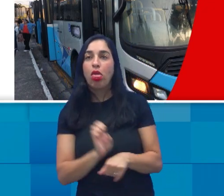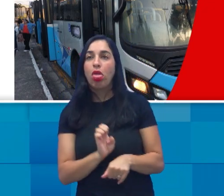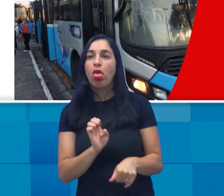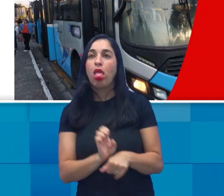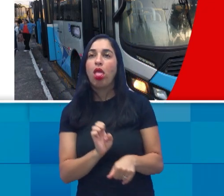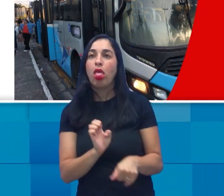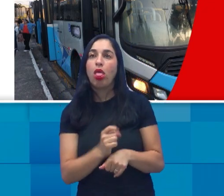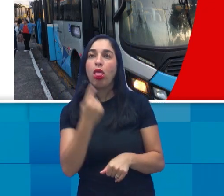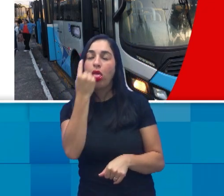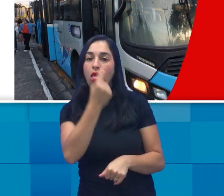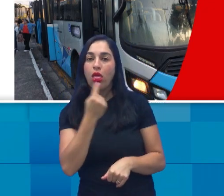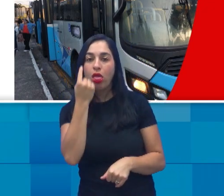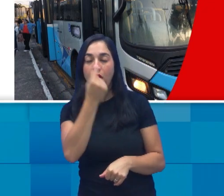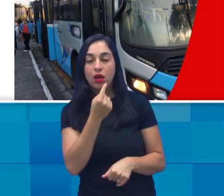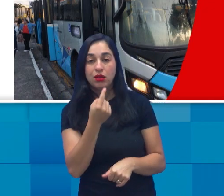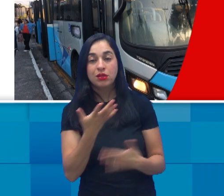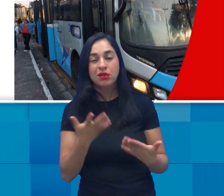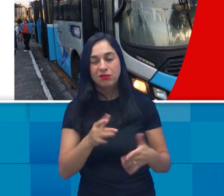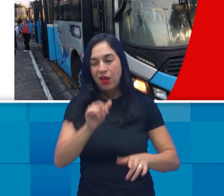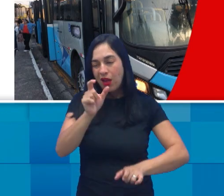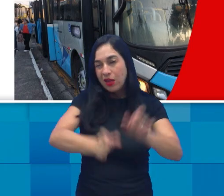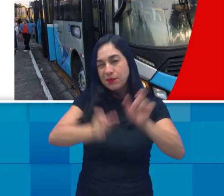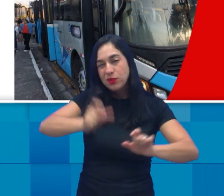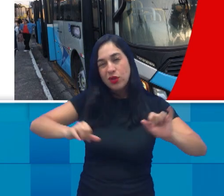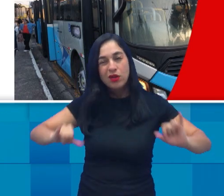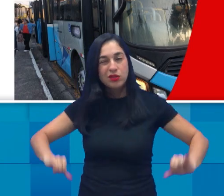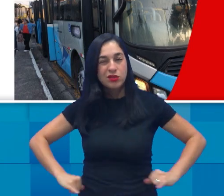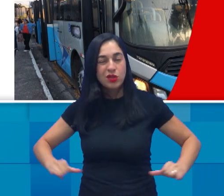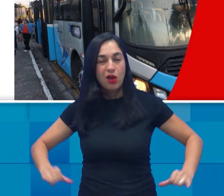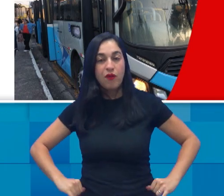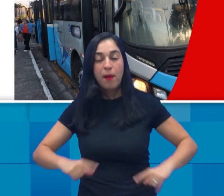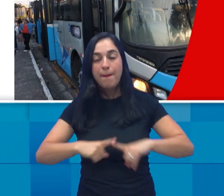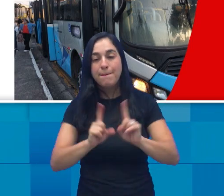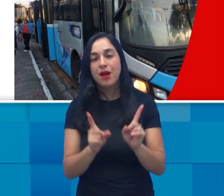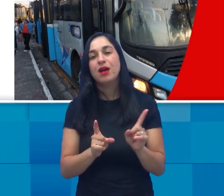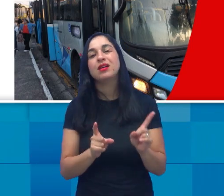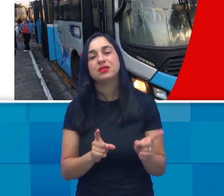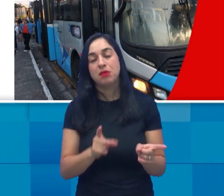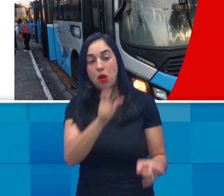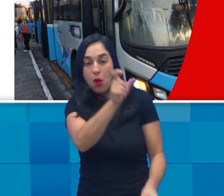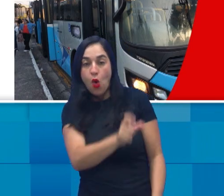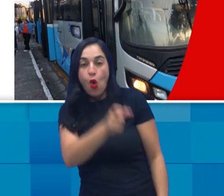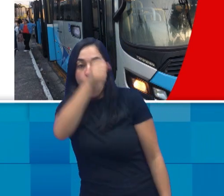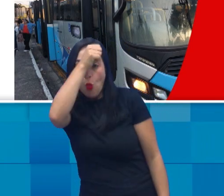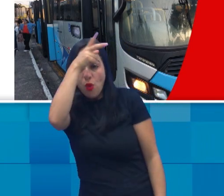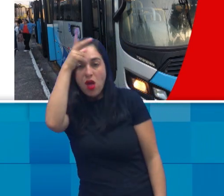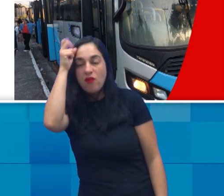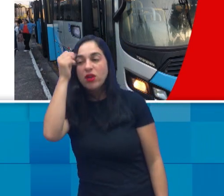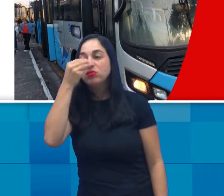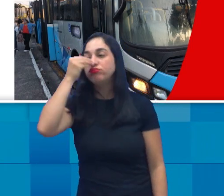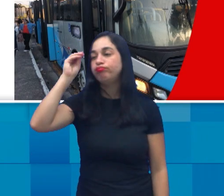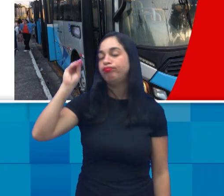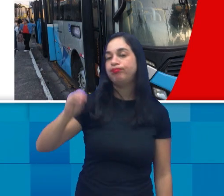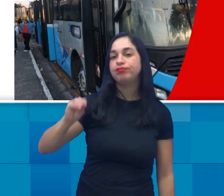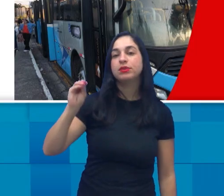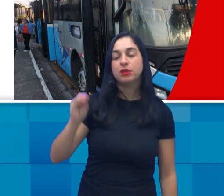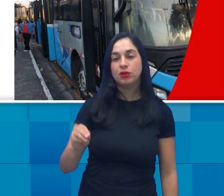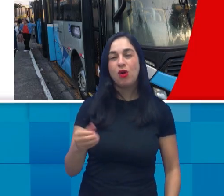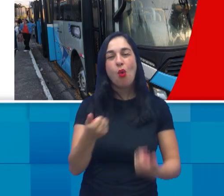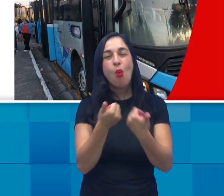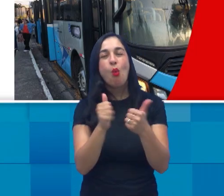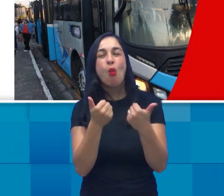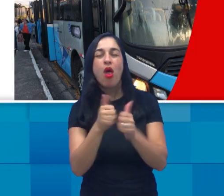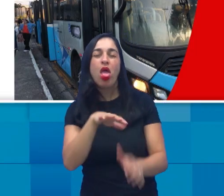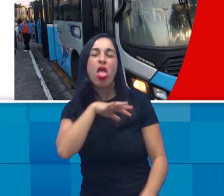vistas grossas na precarização. O ônibus está precário e é resultado de uma